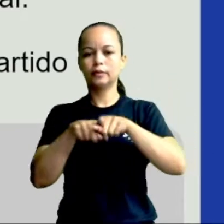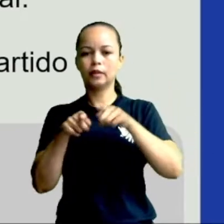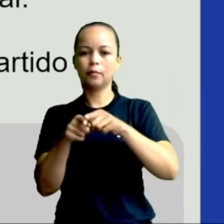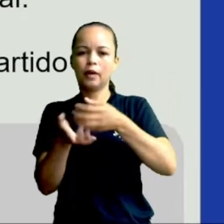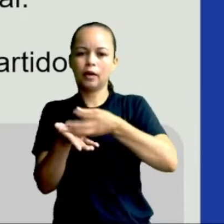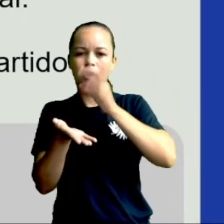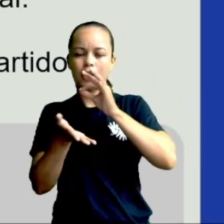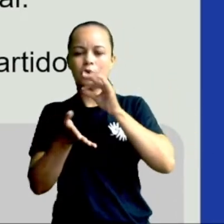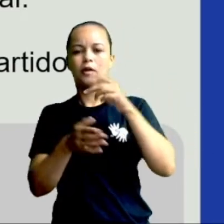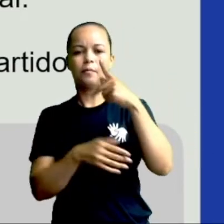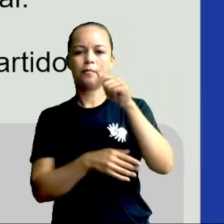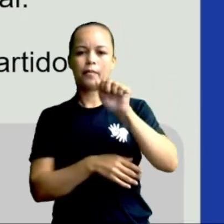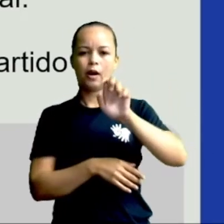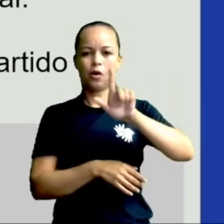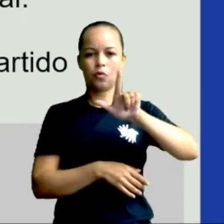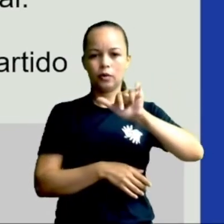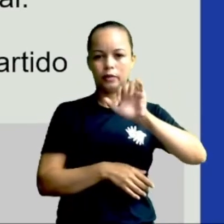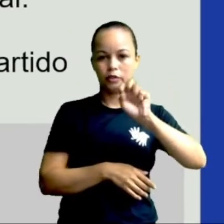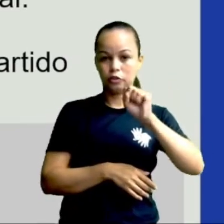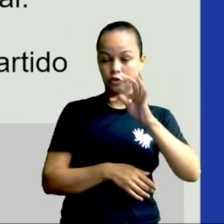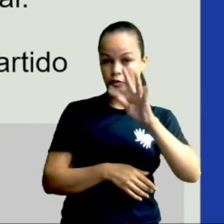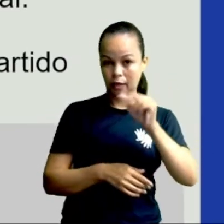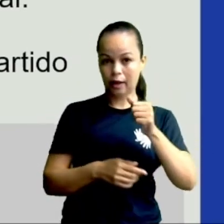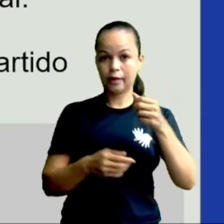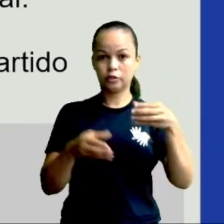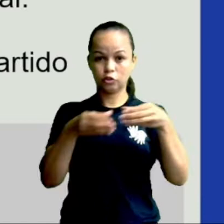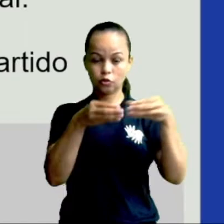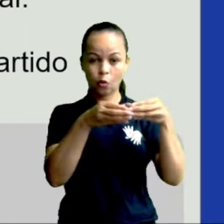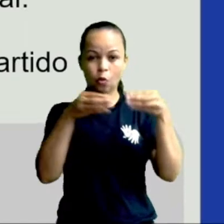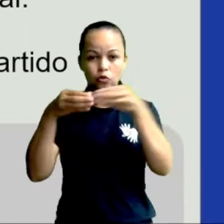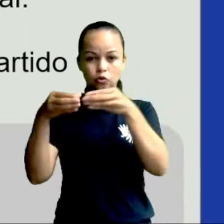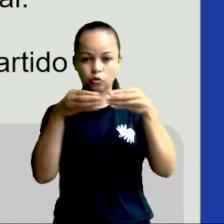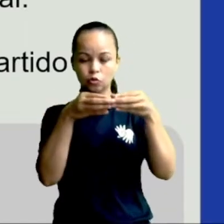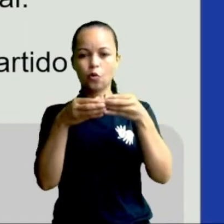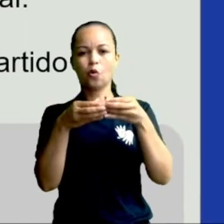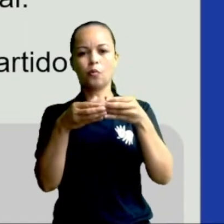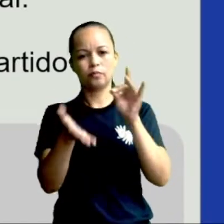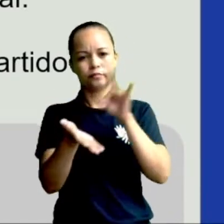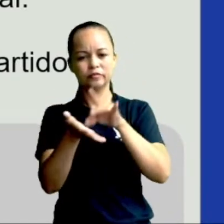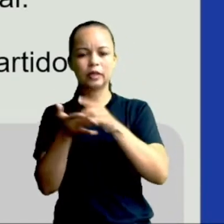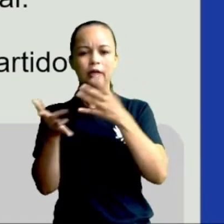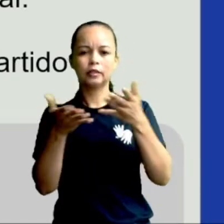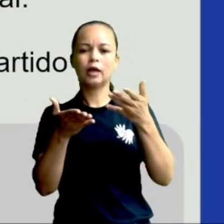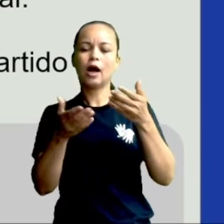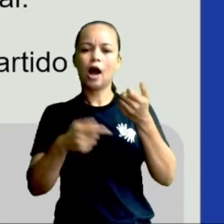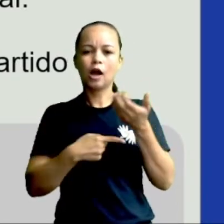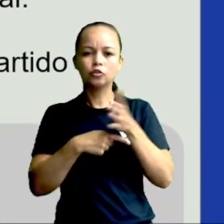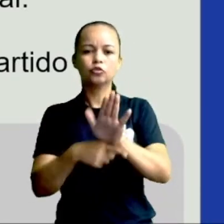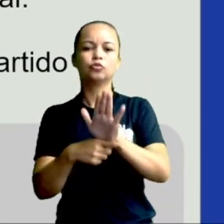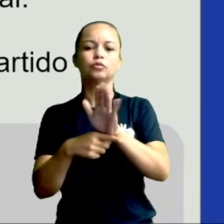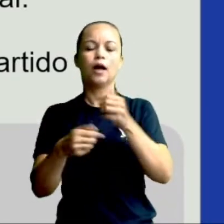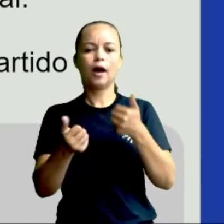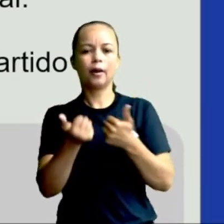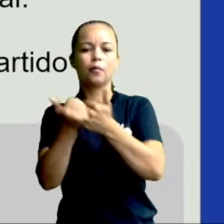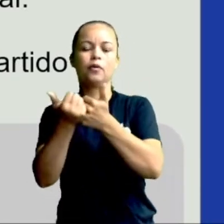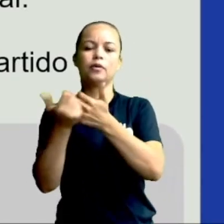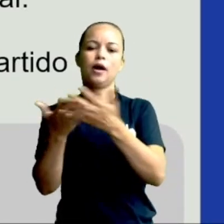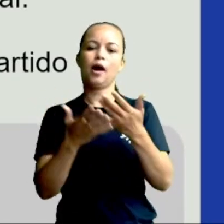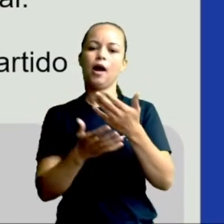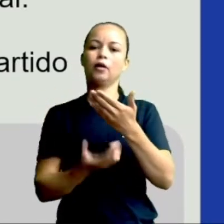paulista, né? Essas elites, elas apoiaram, na verdade, a proclamação da República. O